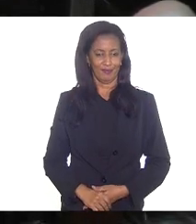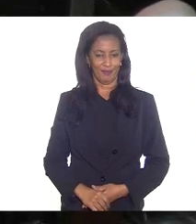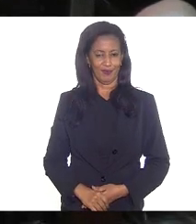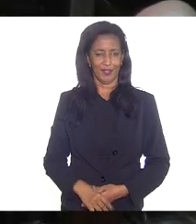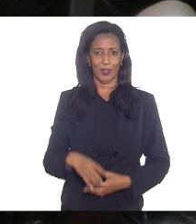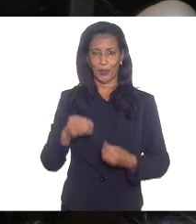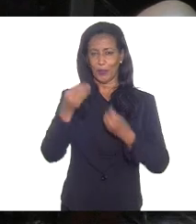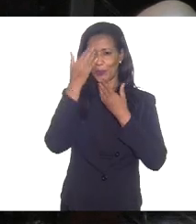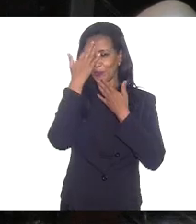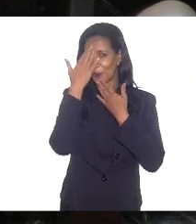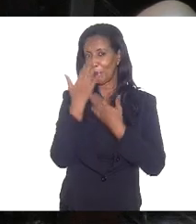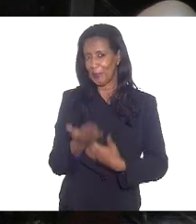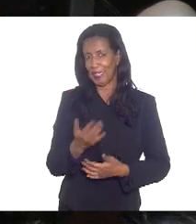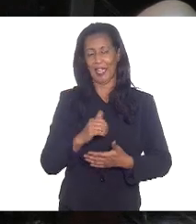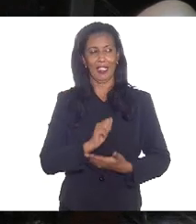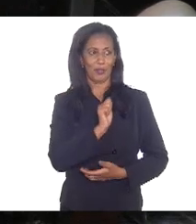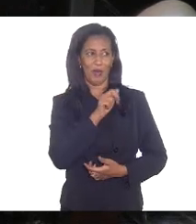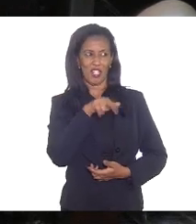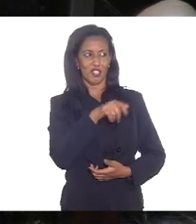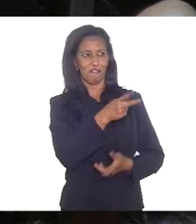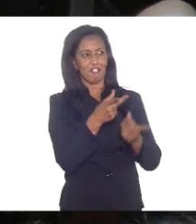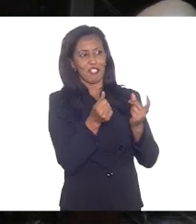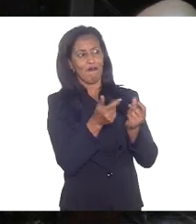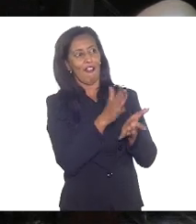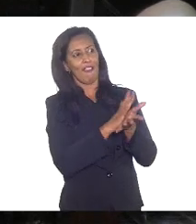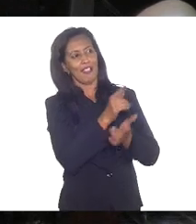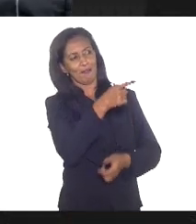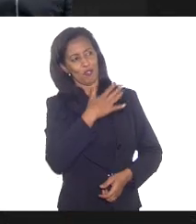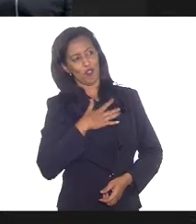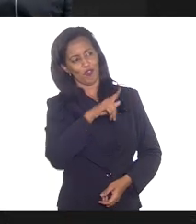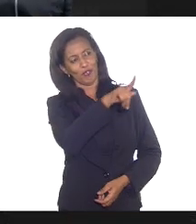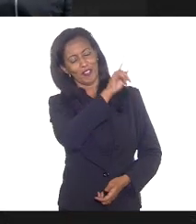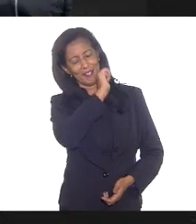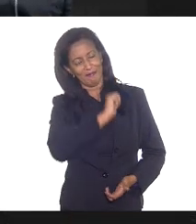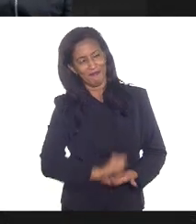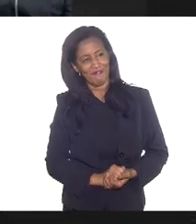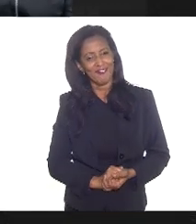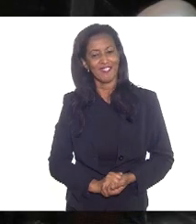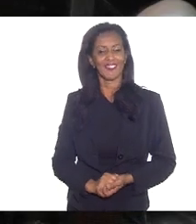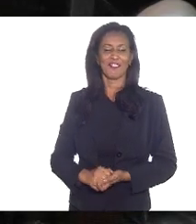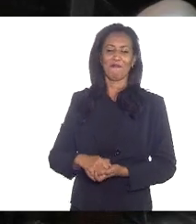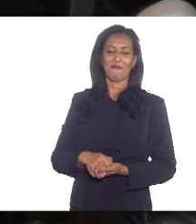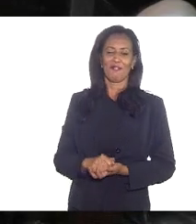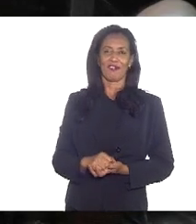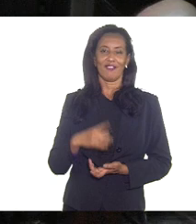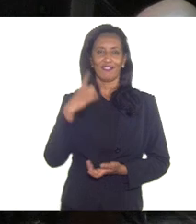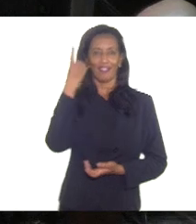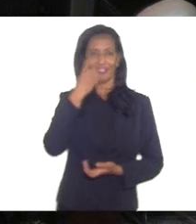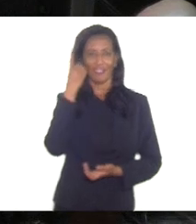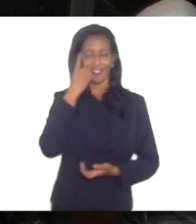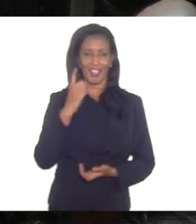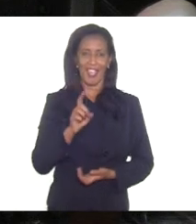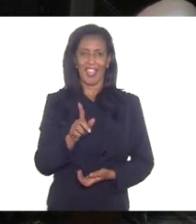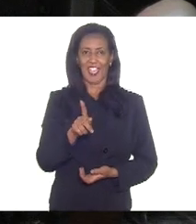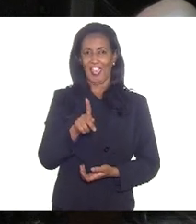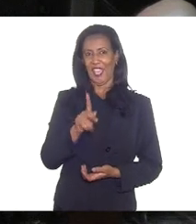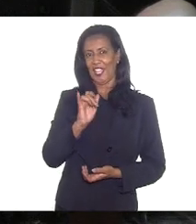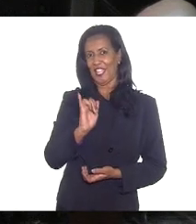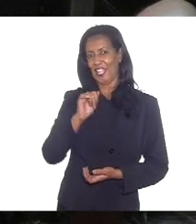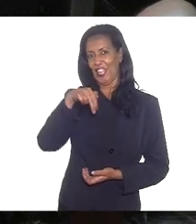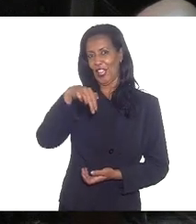Muito obrigado, Alexandre. Você não vale nada, mas eu gosto de você. Deputado Alexandre Knoploch.